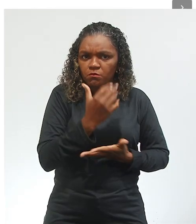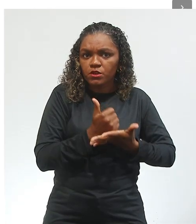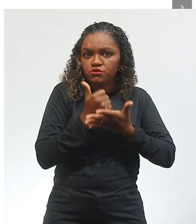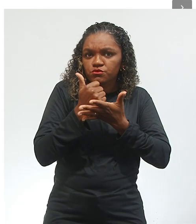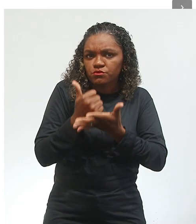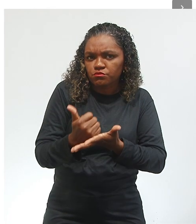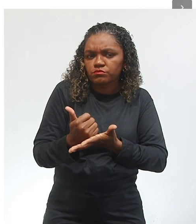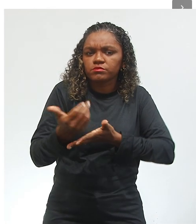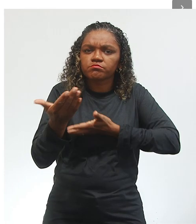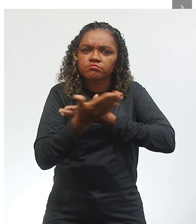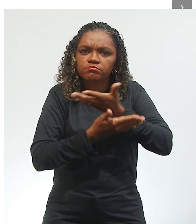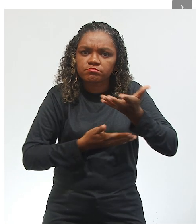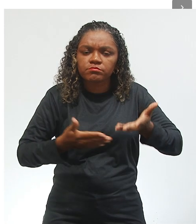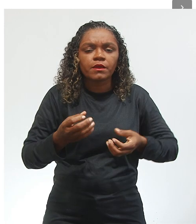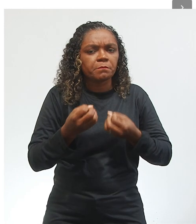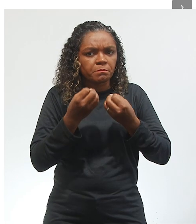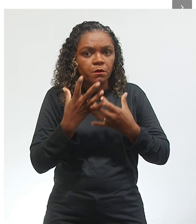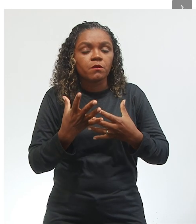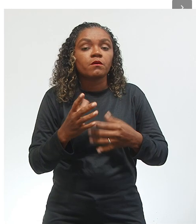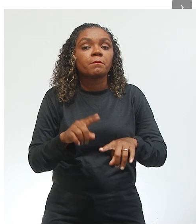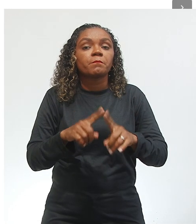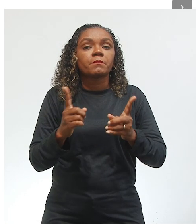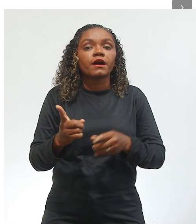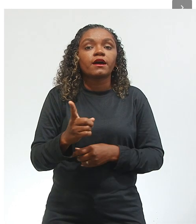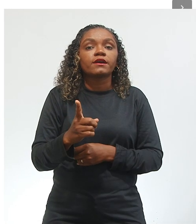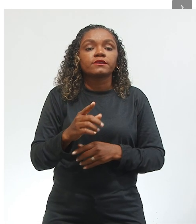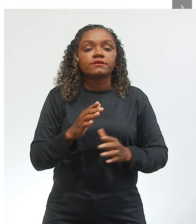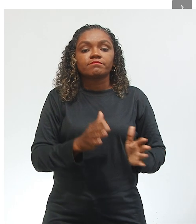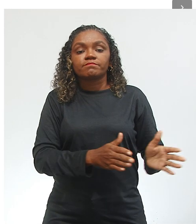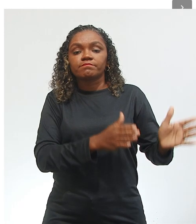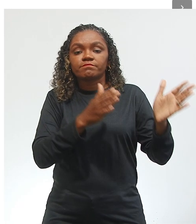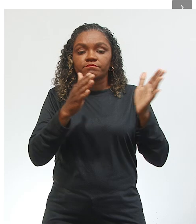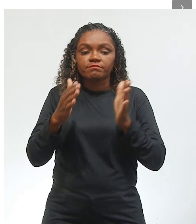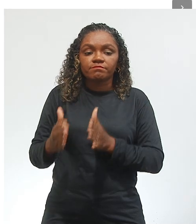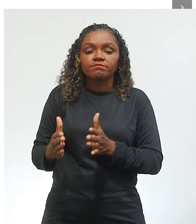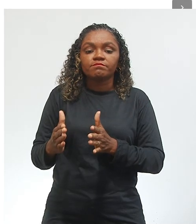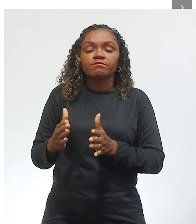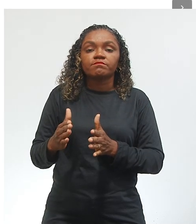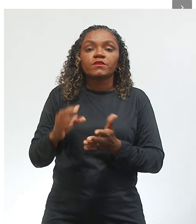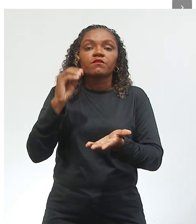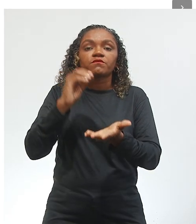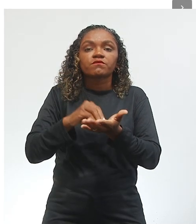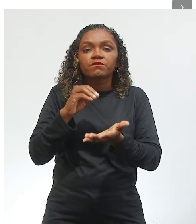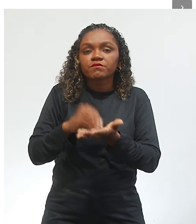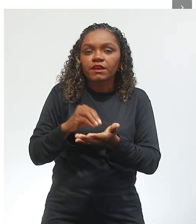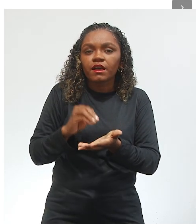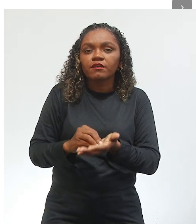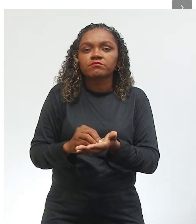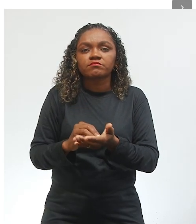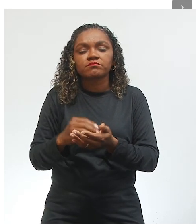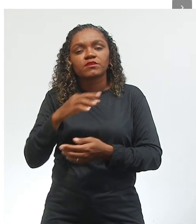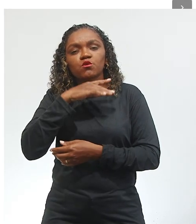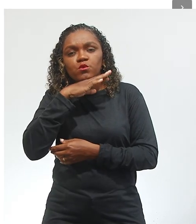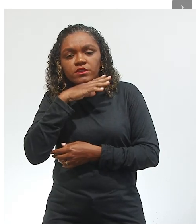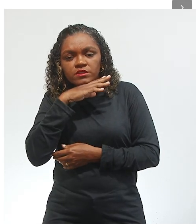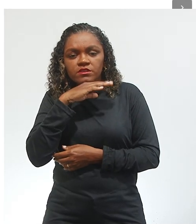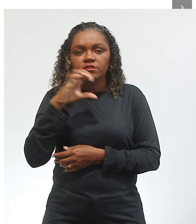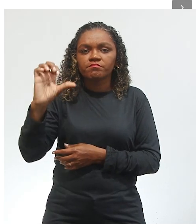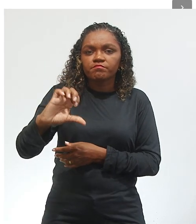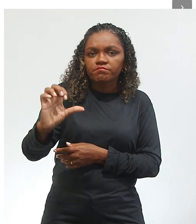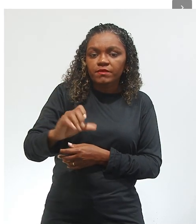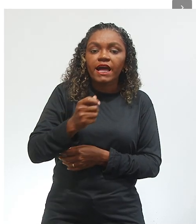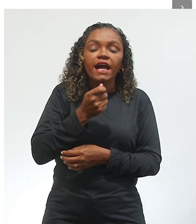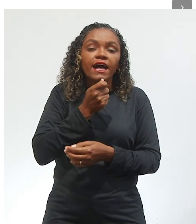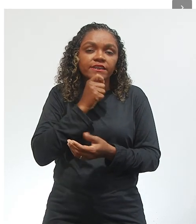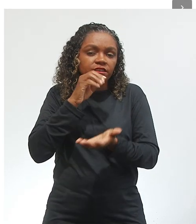ali o que tá ruim, né? O que tá ruim? O que é que as pessoas reclamam, por